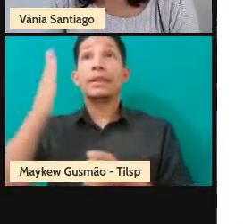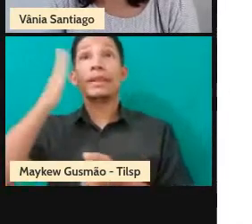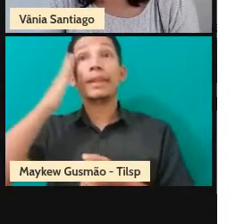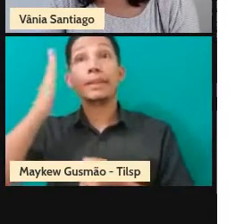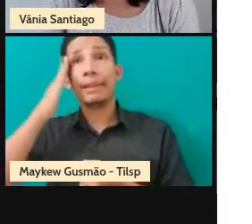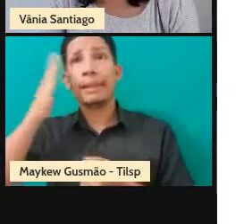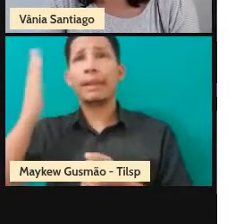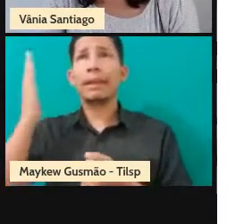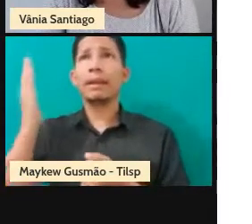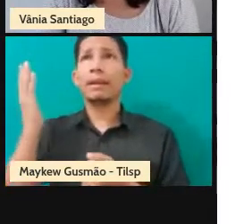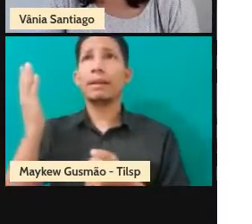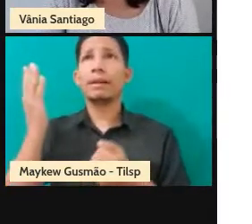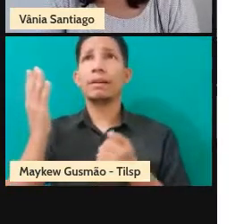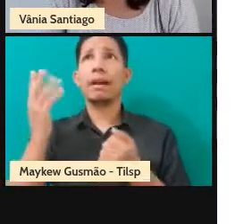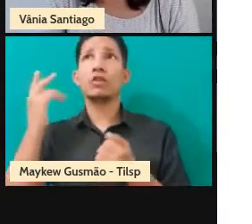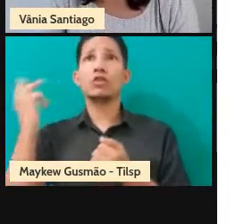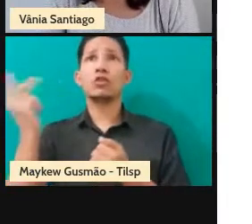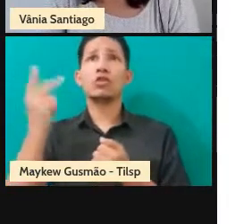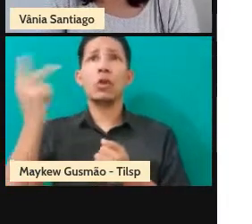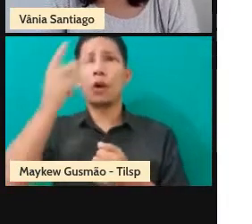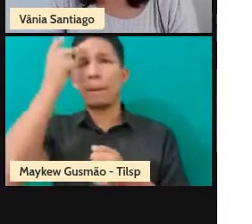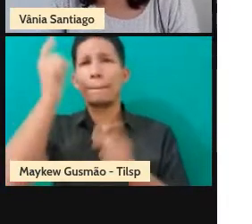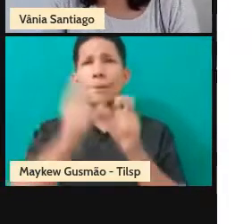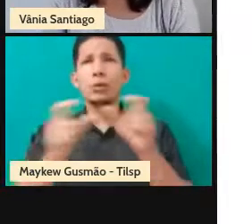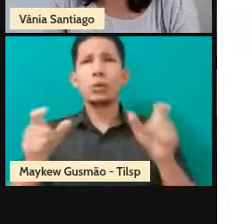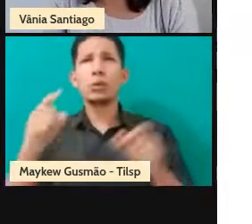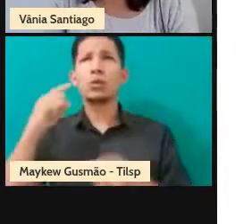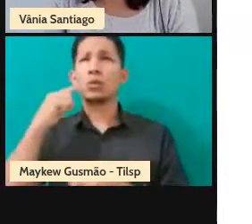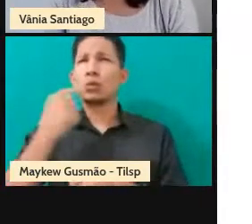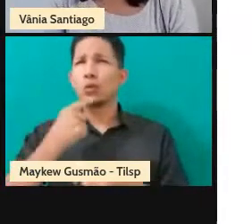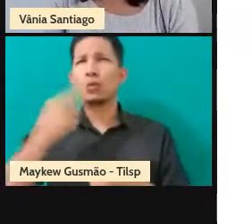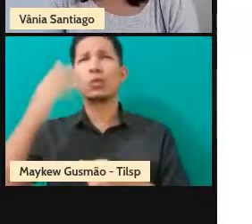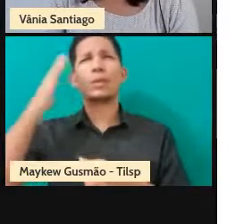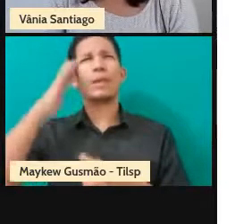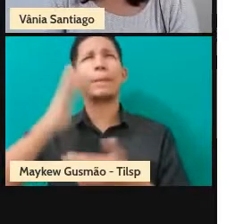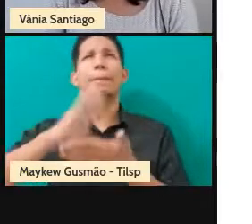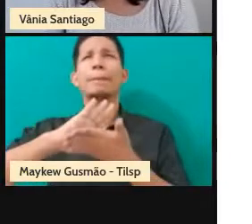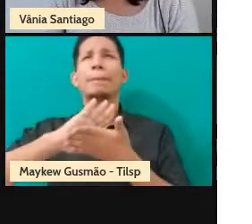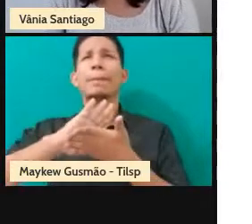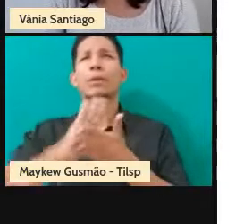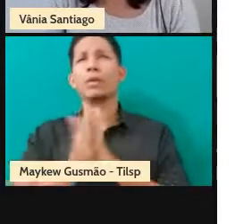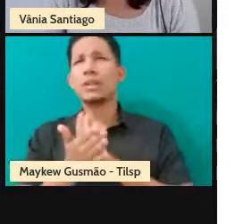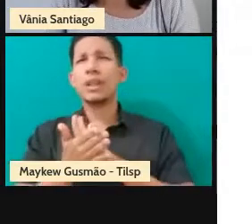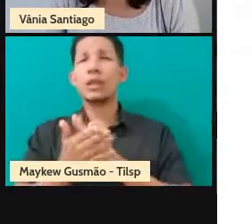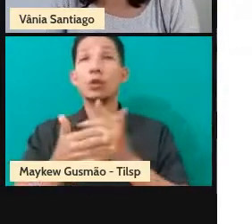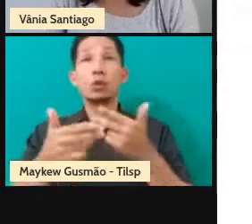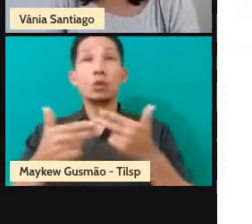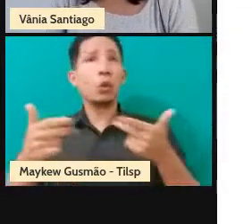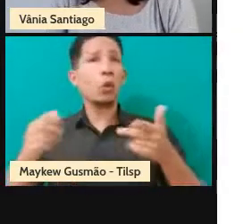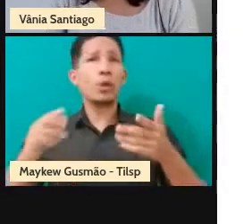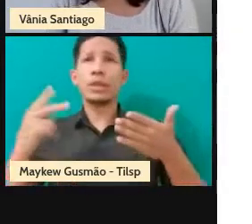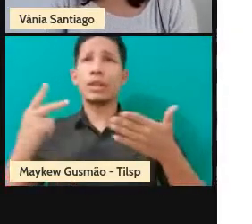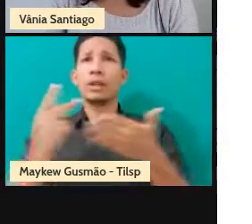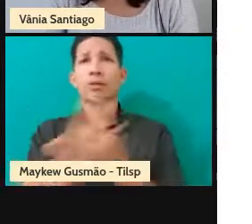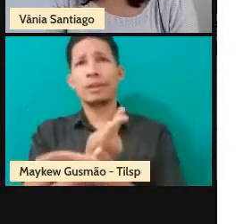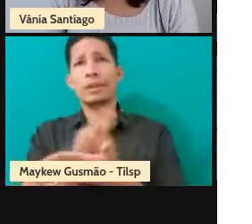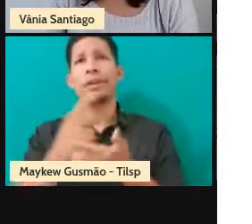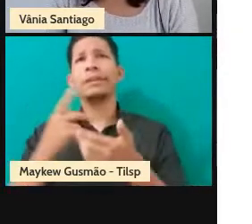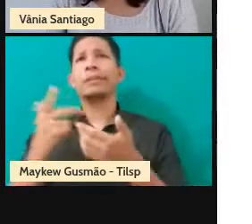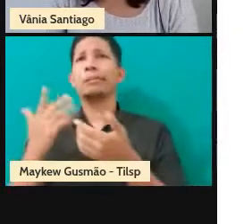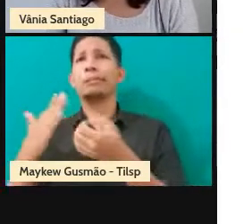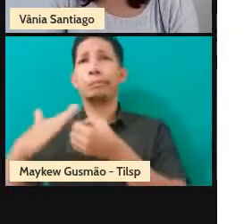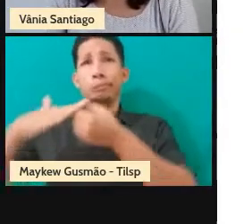compreender a historicidade das pessoas surdas, o preconceito, tudo o que acontece, né, a opressão que